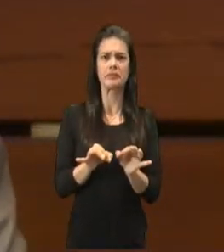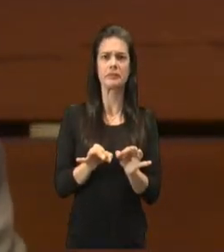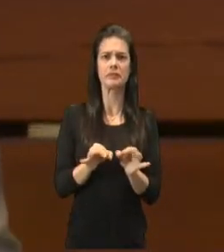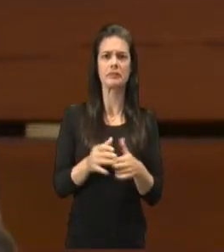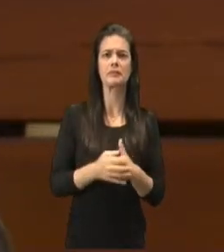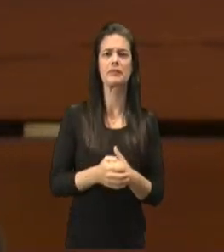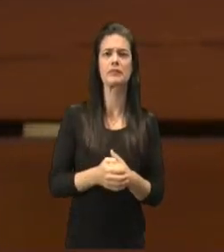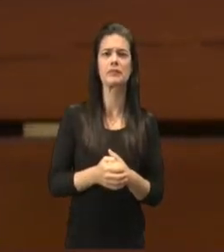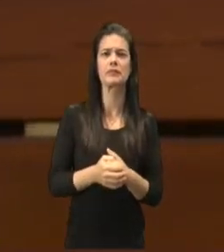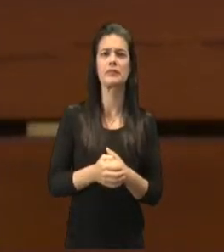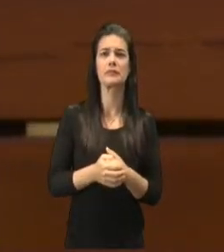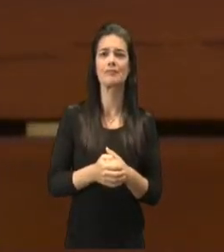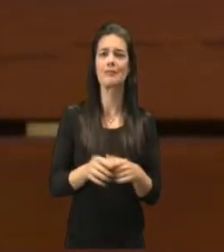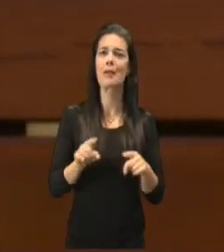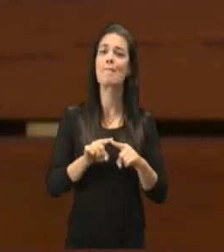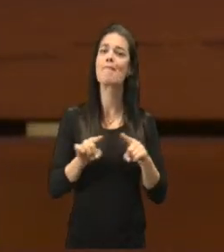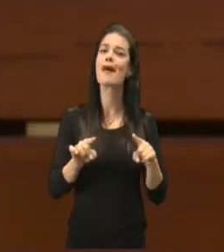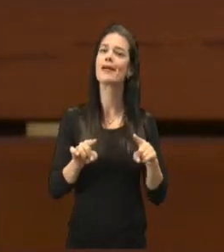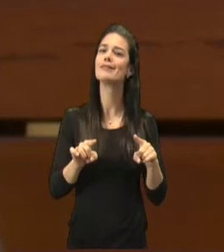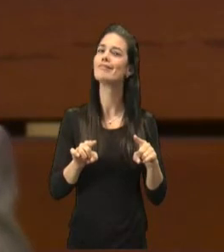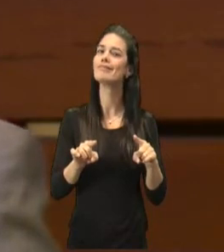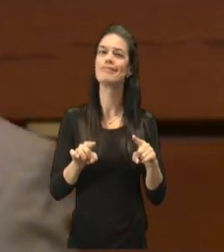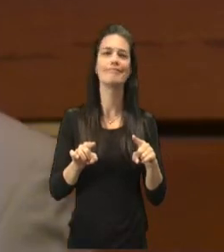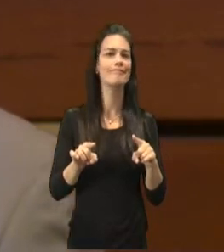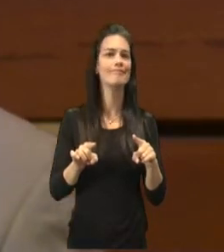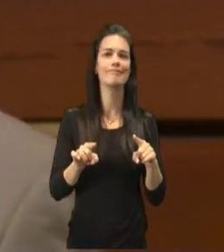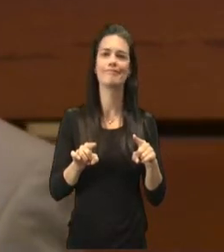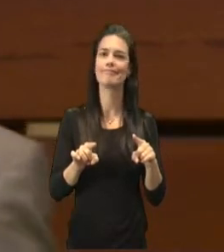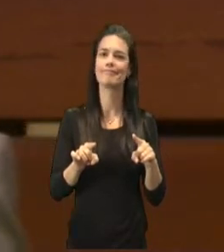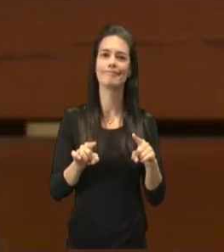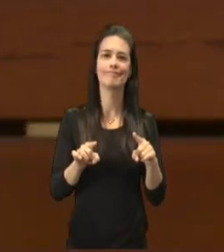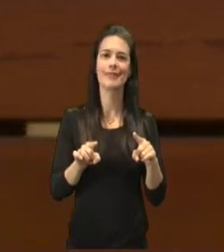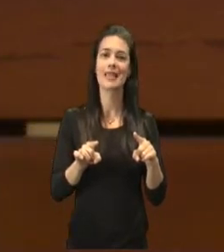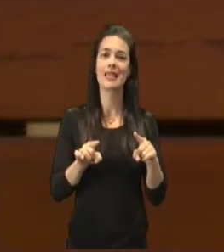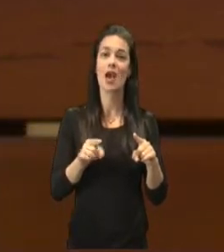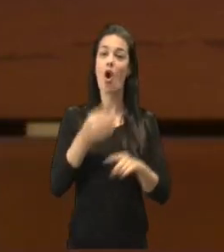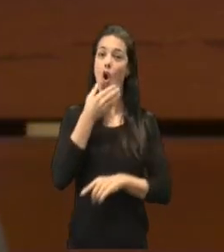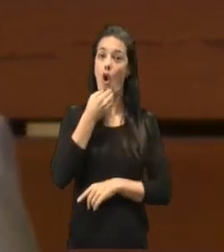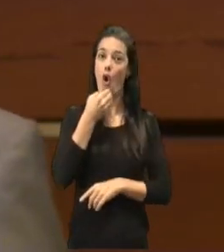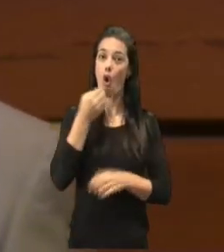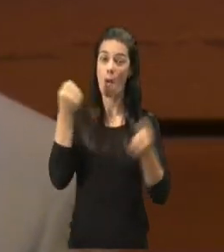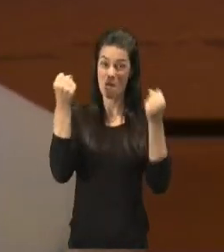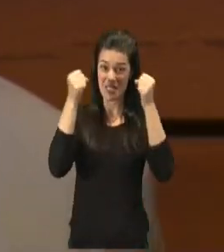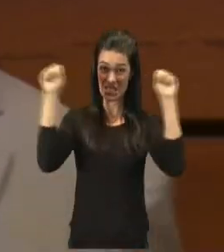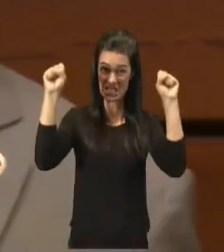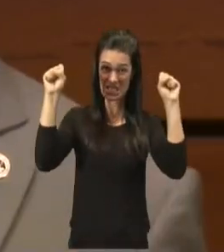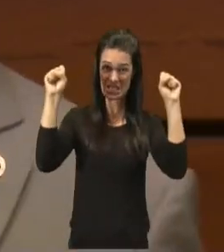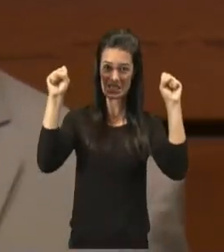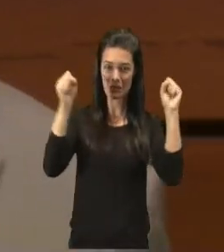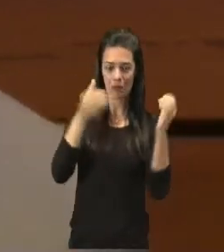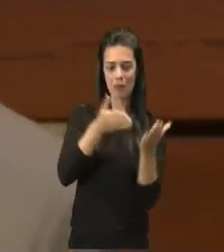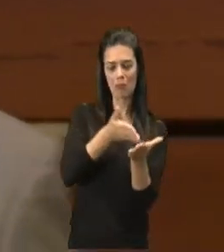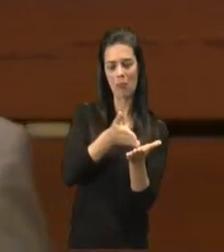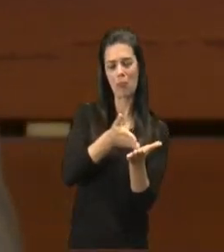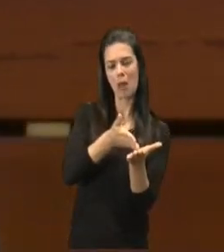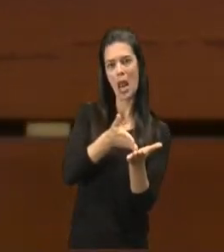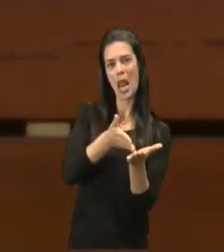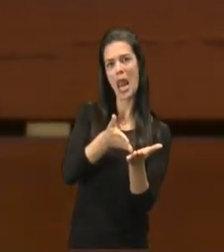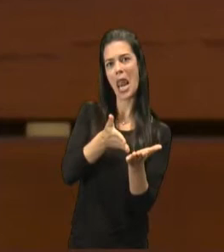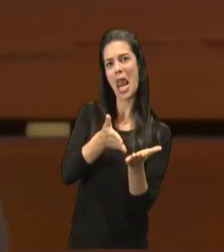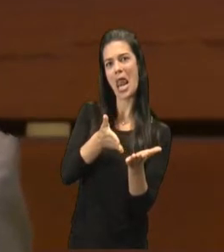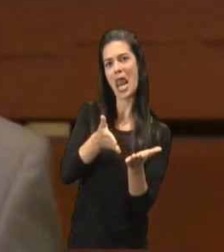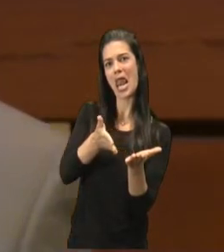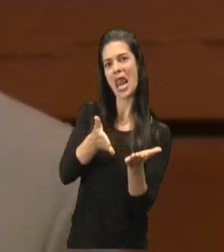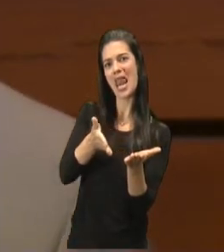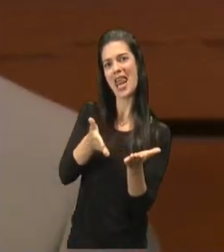do Senhor. Mas não foi isto que aconteceu. Sansão foi se permitindo gradativamente, se